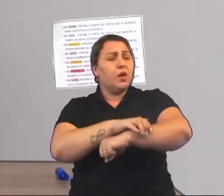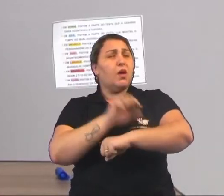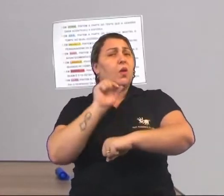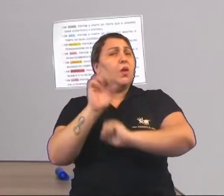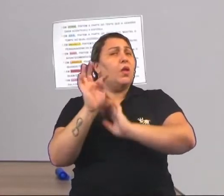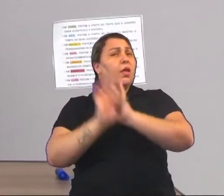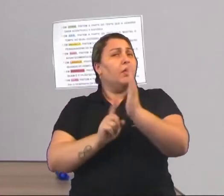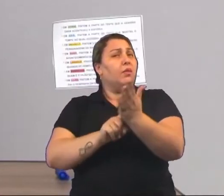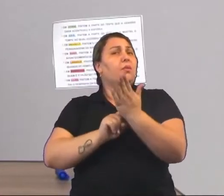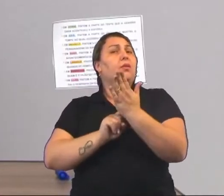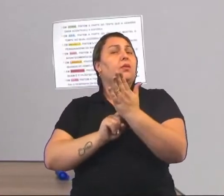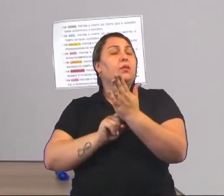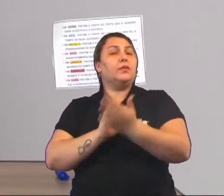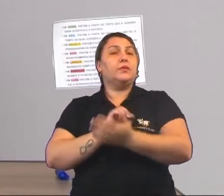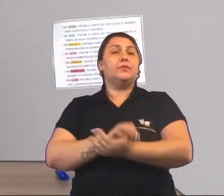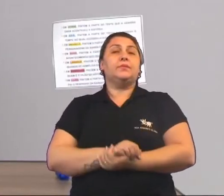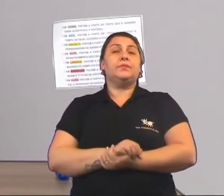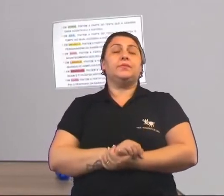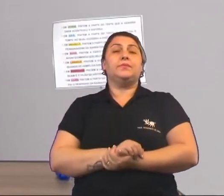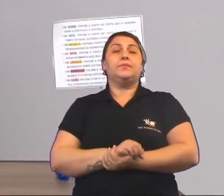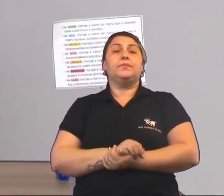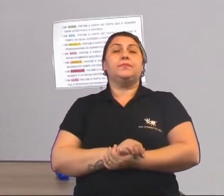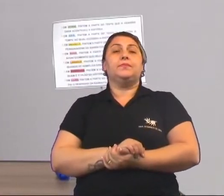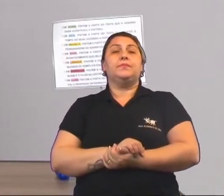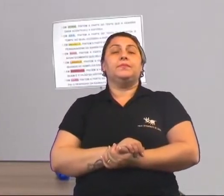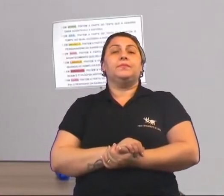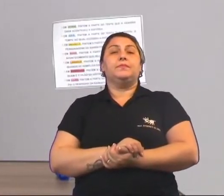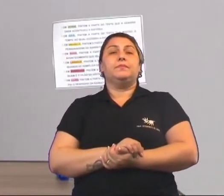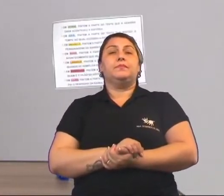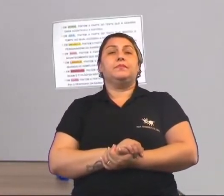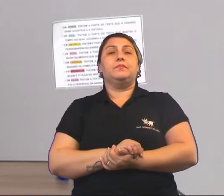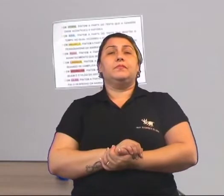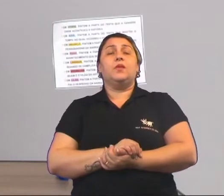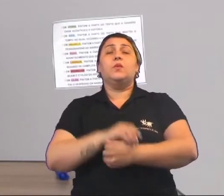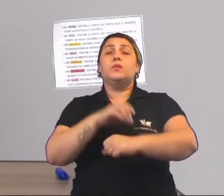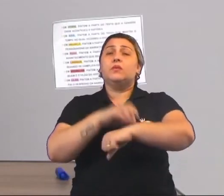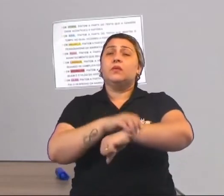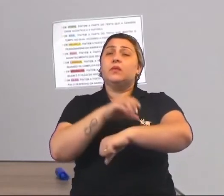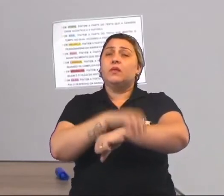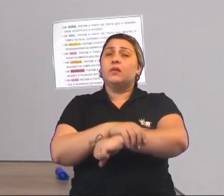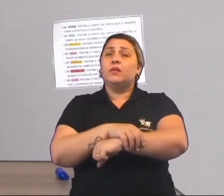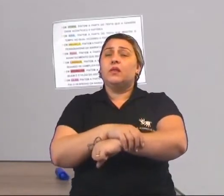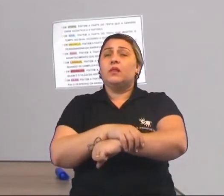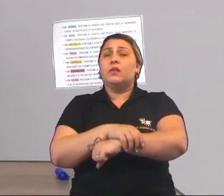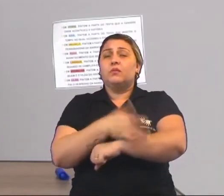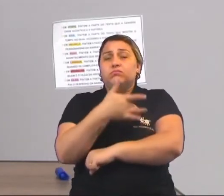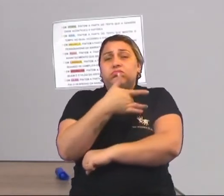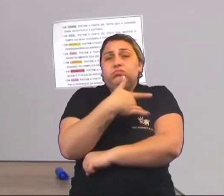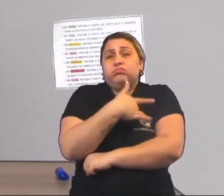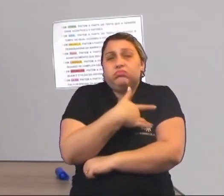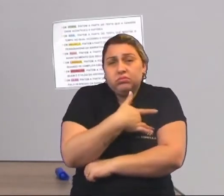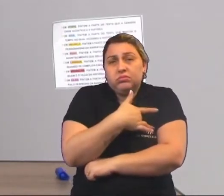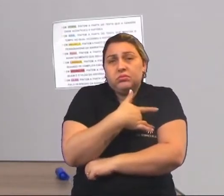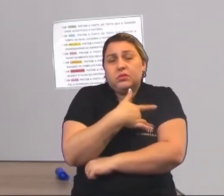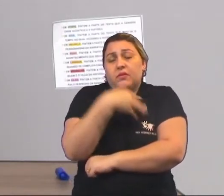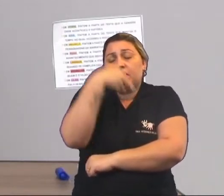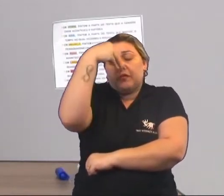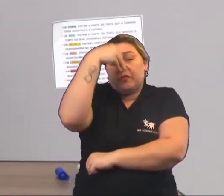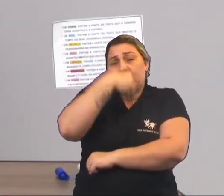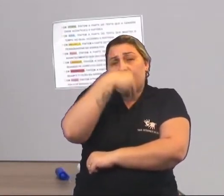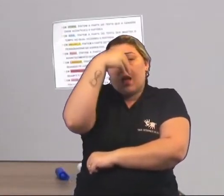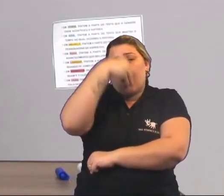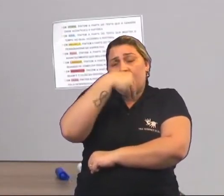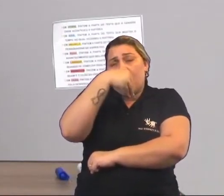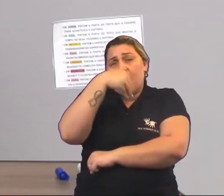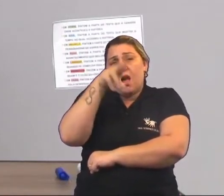que o texto nos revela? O texto nos revela que ele era um sapo, um pobre sapo, né? Que ele estava